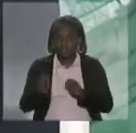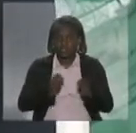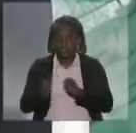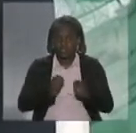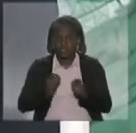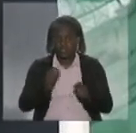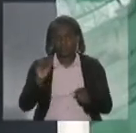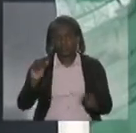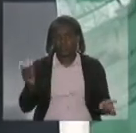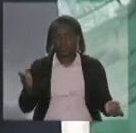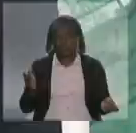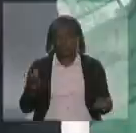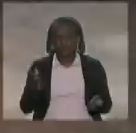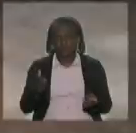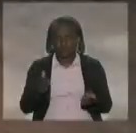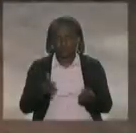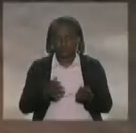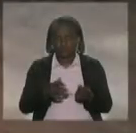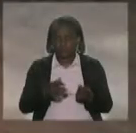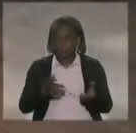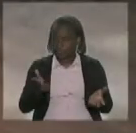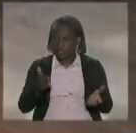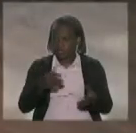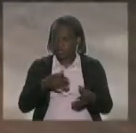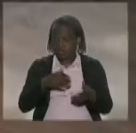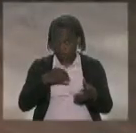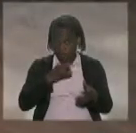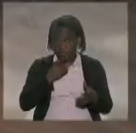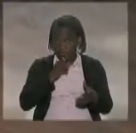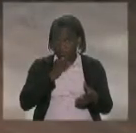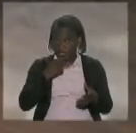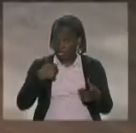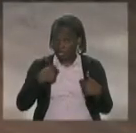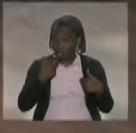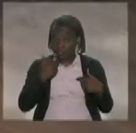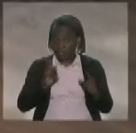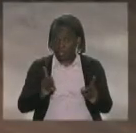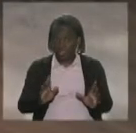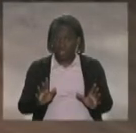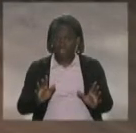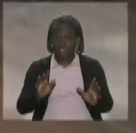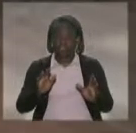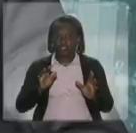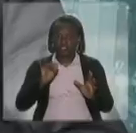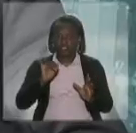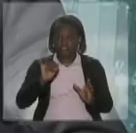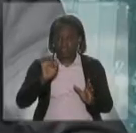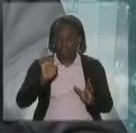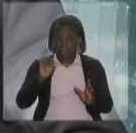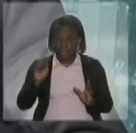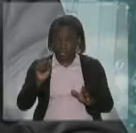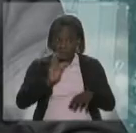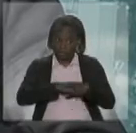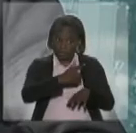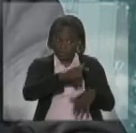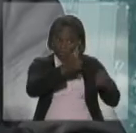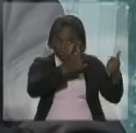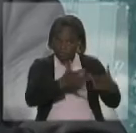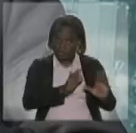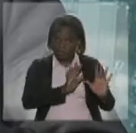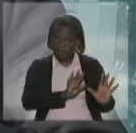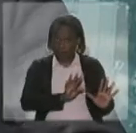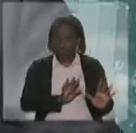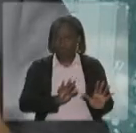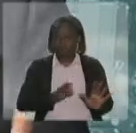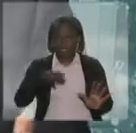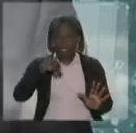representa acabar com um amigo não eu não vou falar do instituto de engenharia e arquitetura do torneiro falar